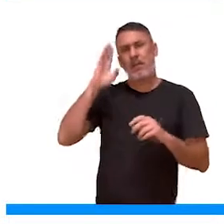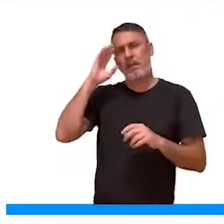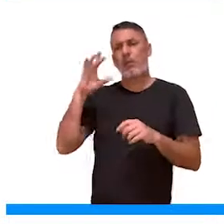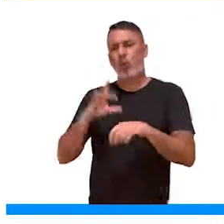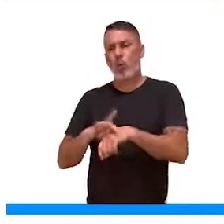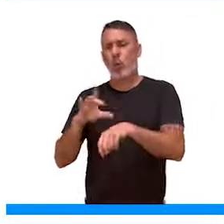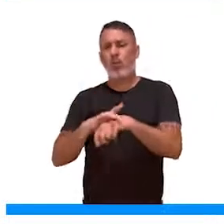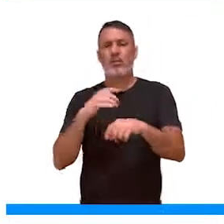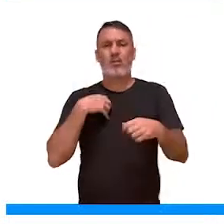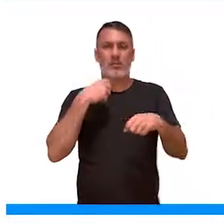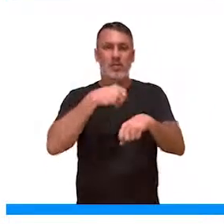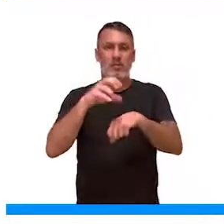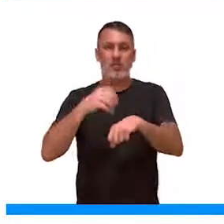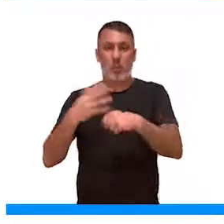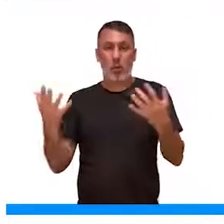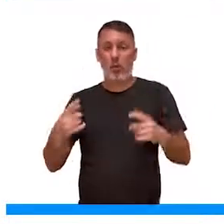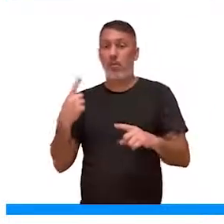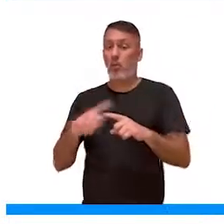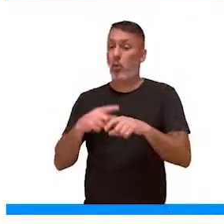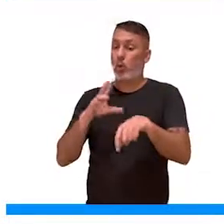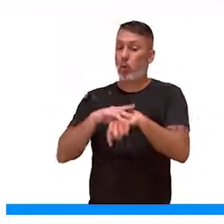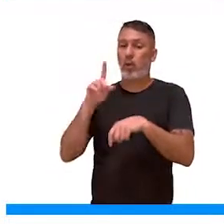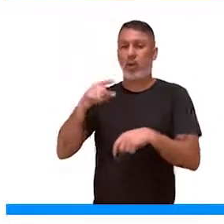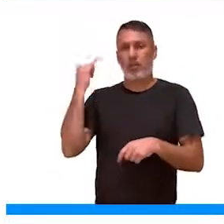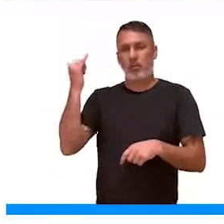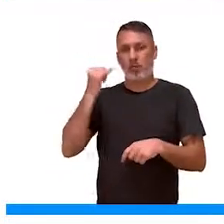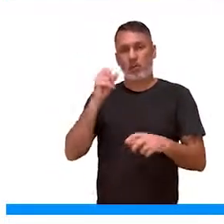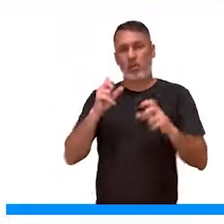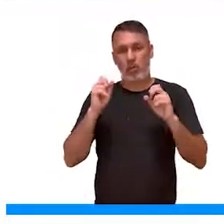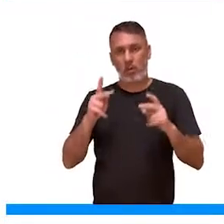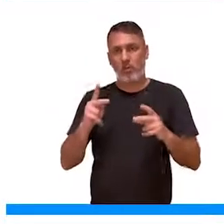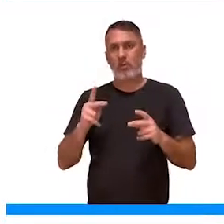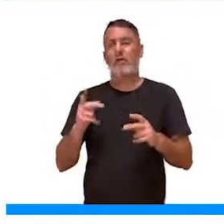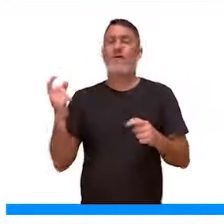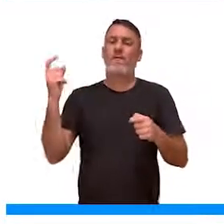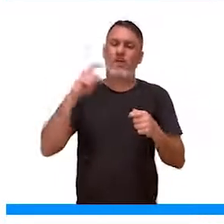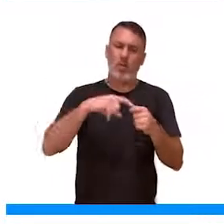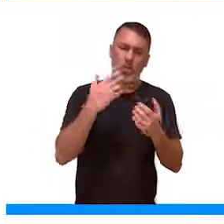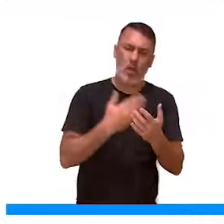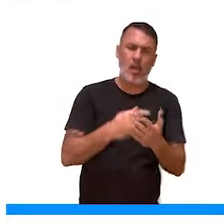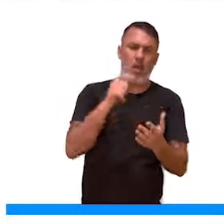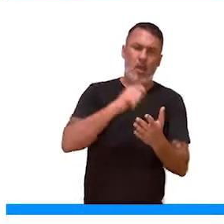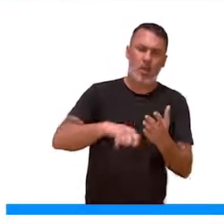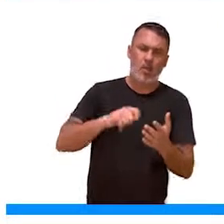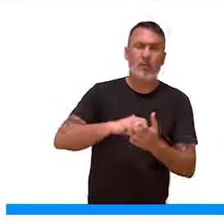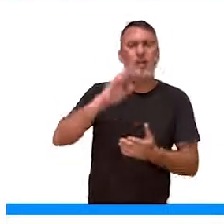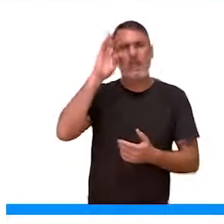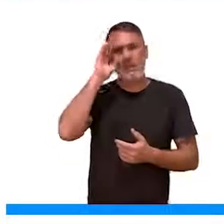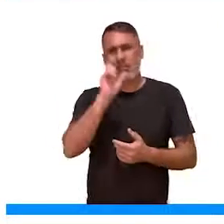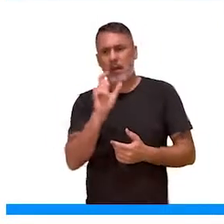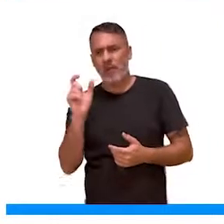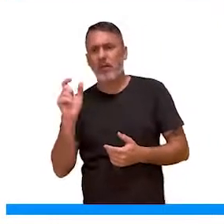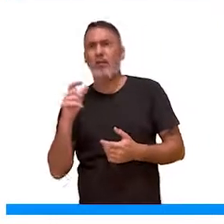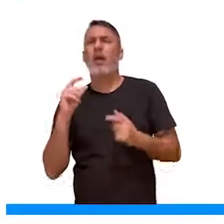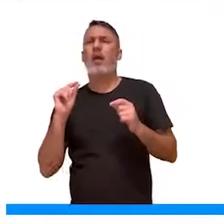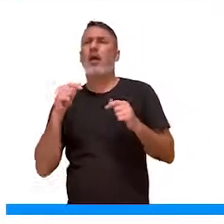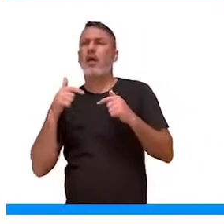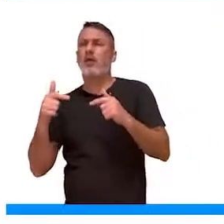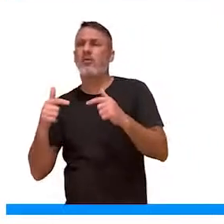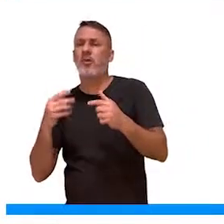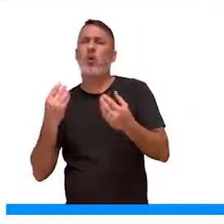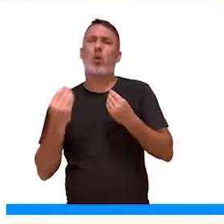das principais doenças que a gente viu hoje, porque elas são muito importantes. Então, volta na aula, anota aí as coisas principais,